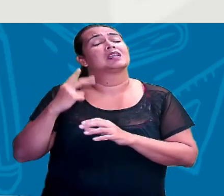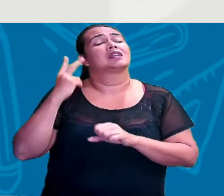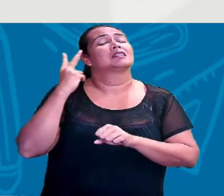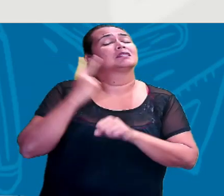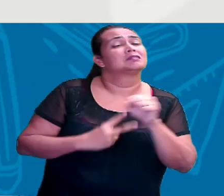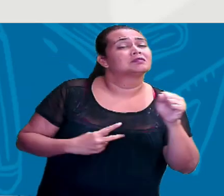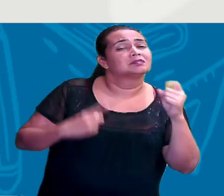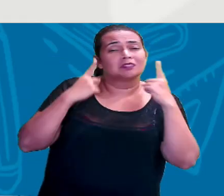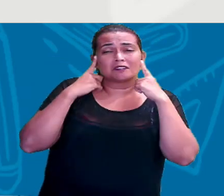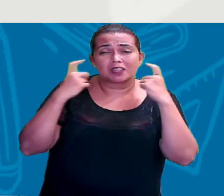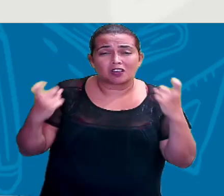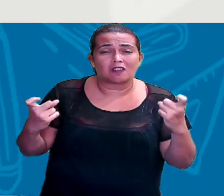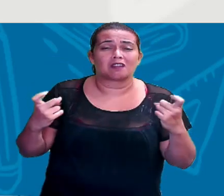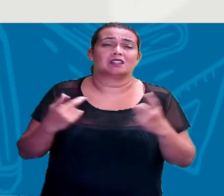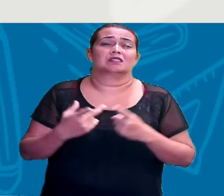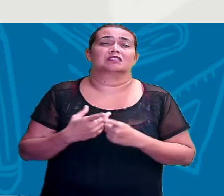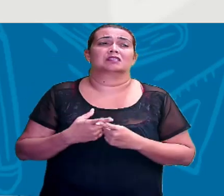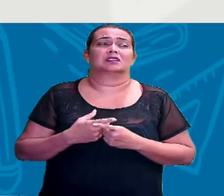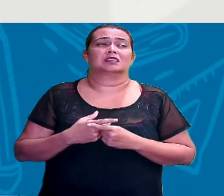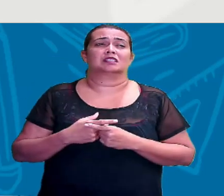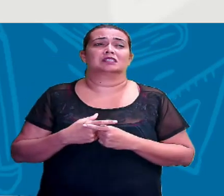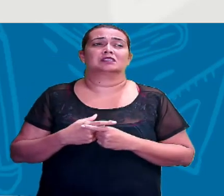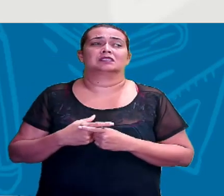questão do